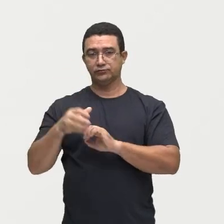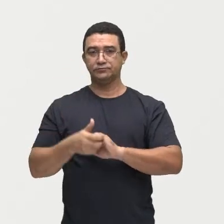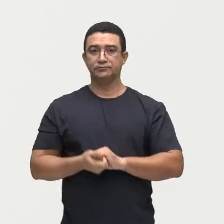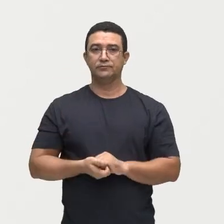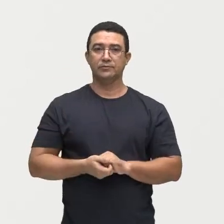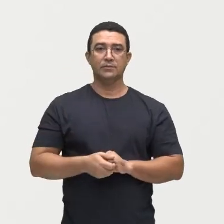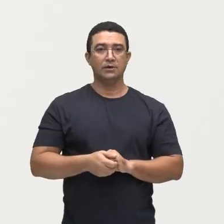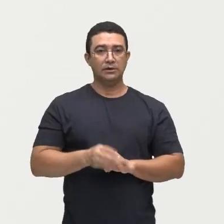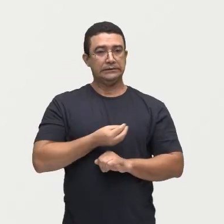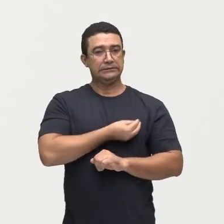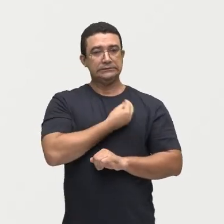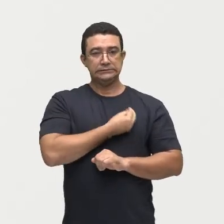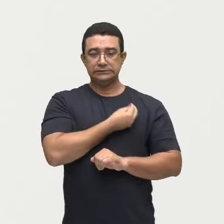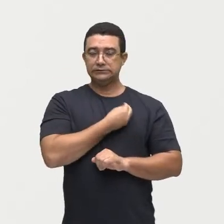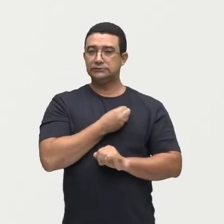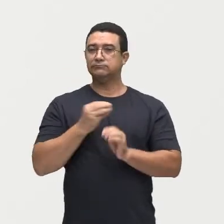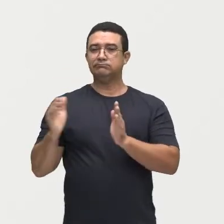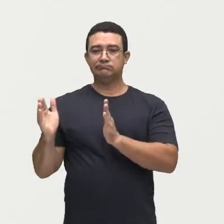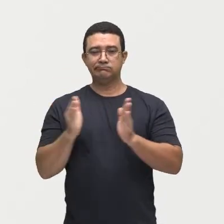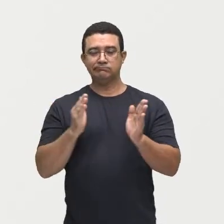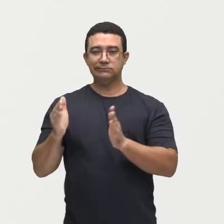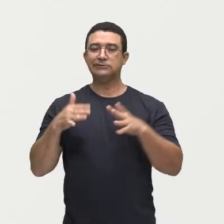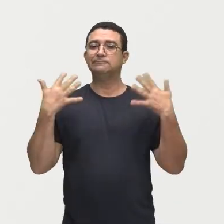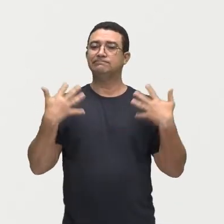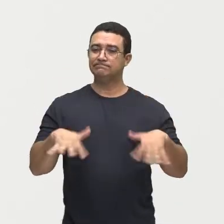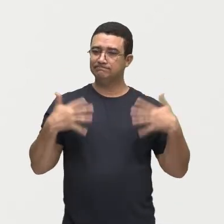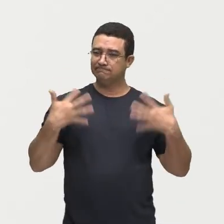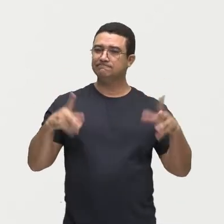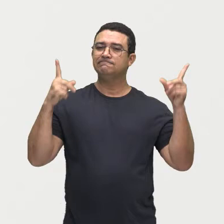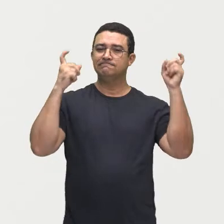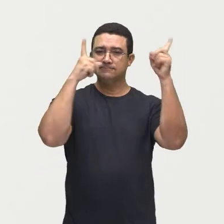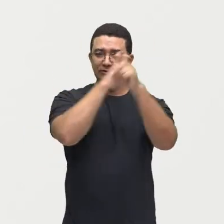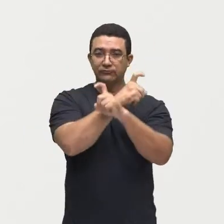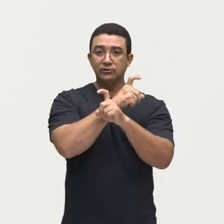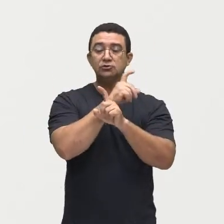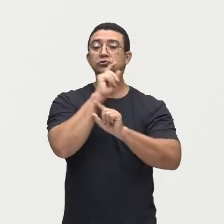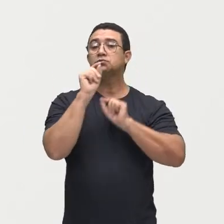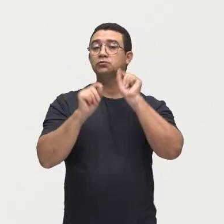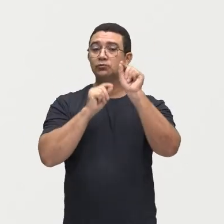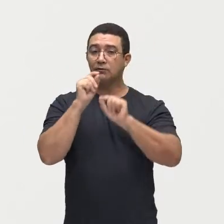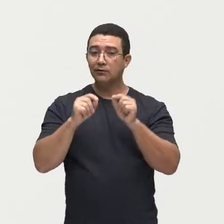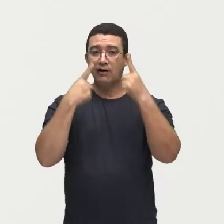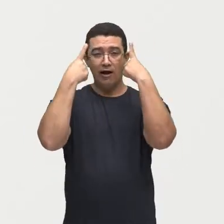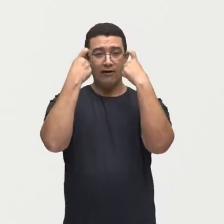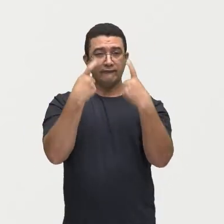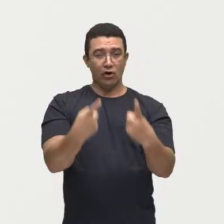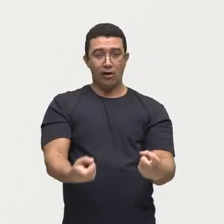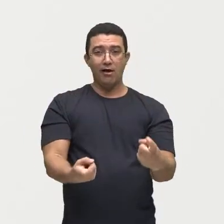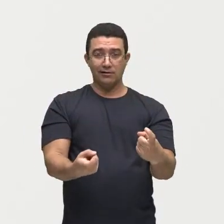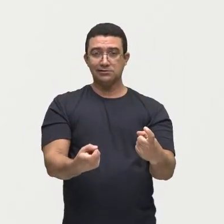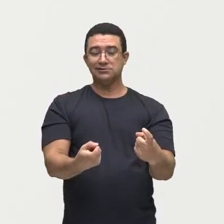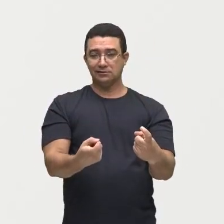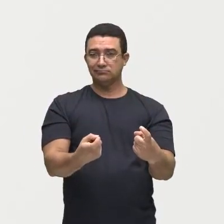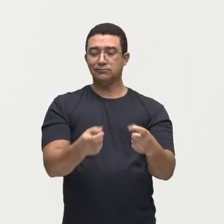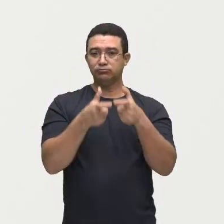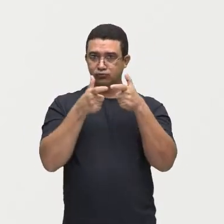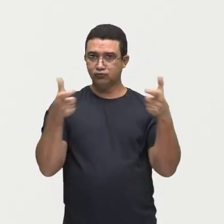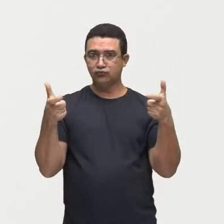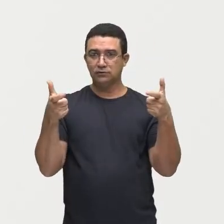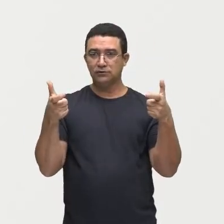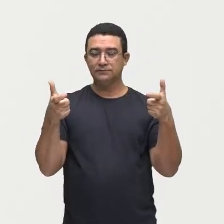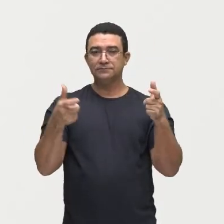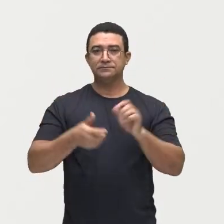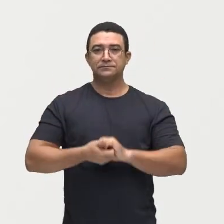muito difícil em que, na qual, ou pode ser na qual, a violência gratuita impera. Então,